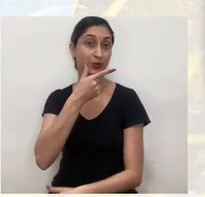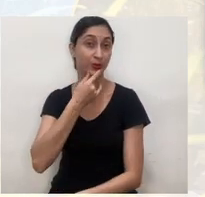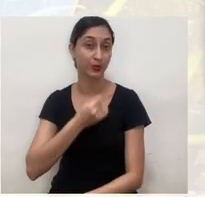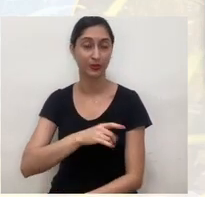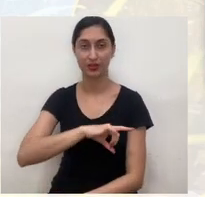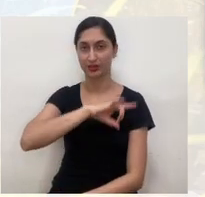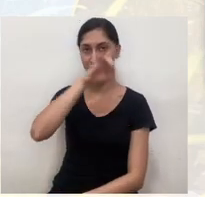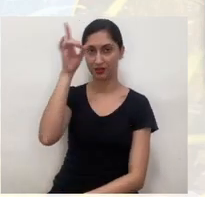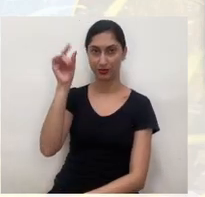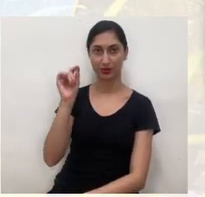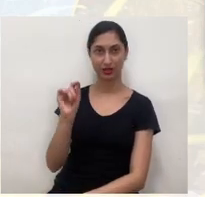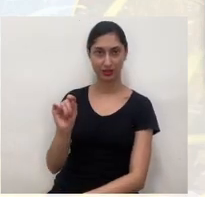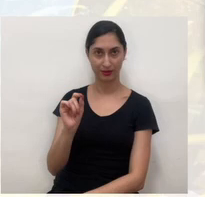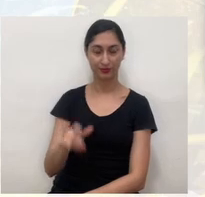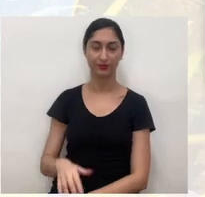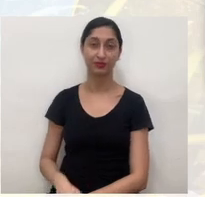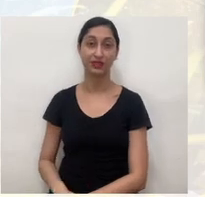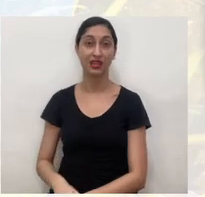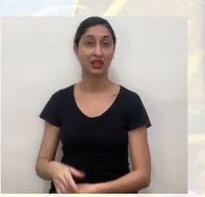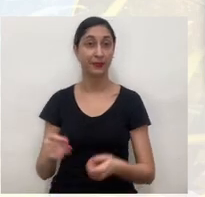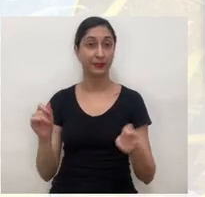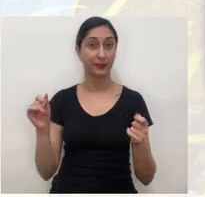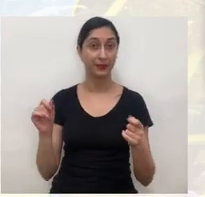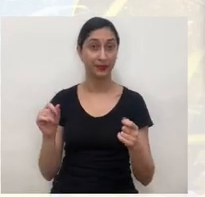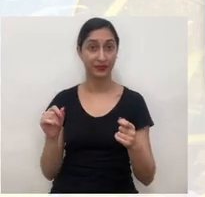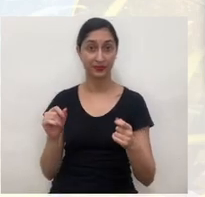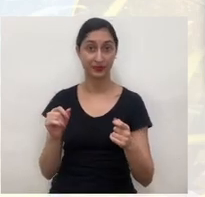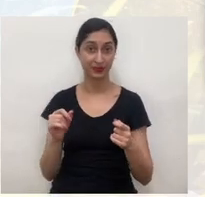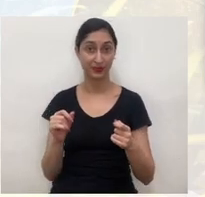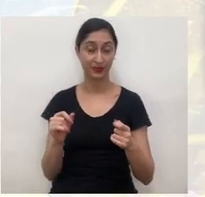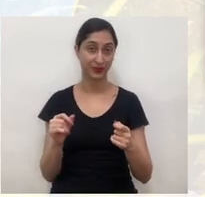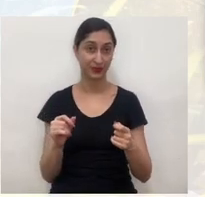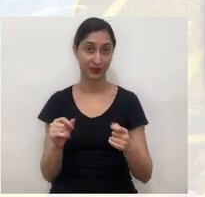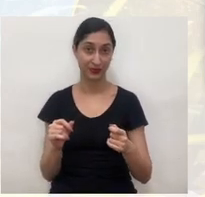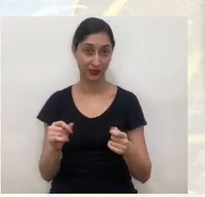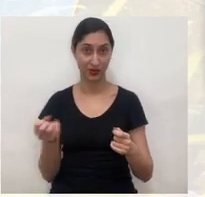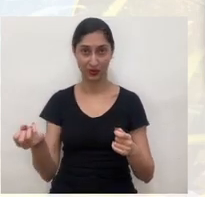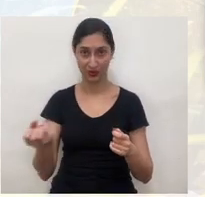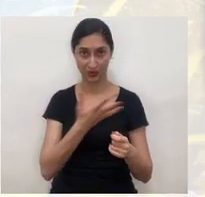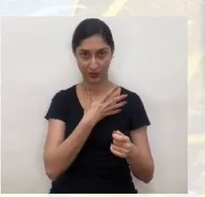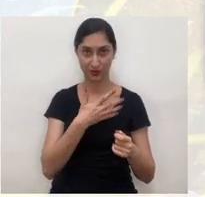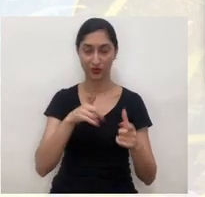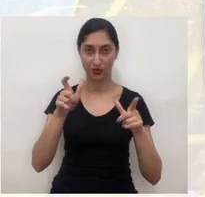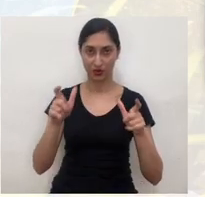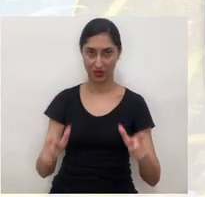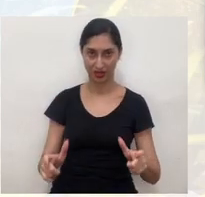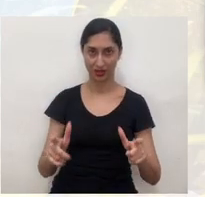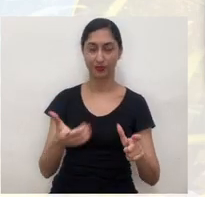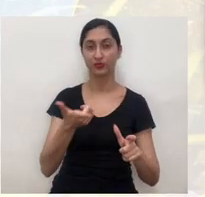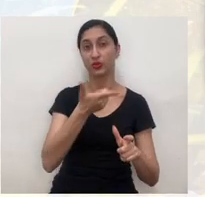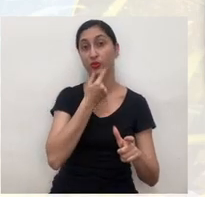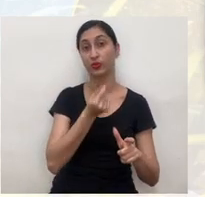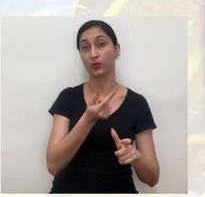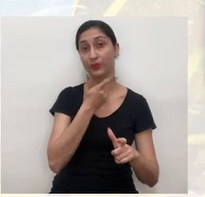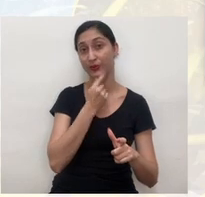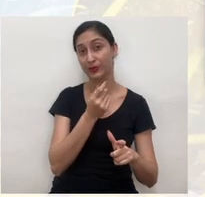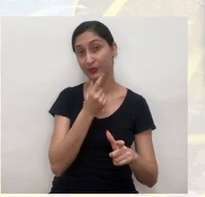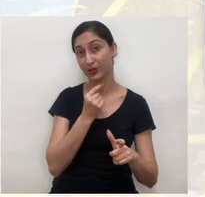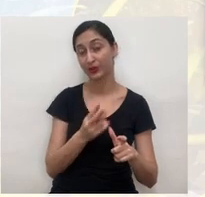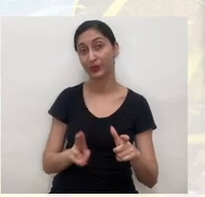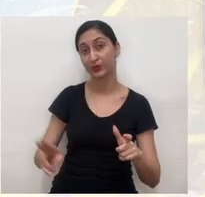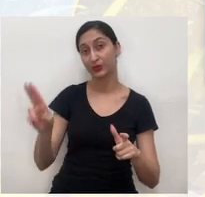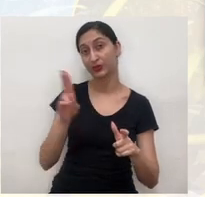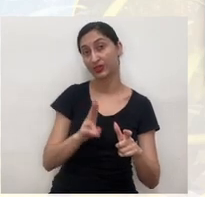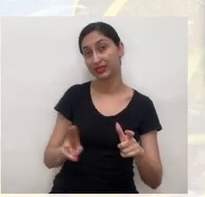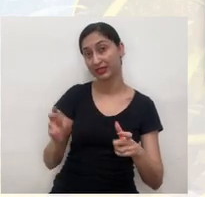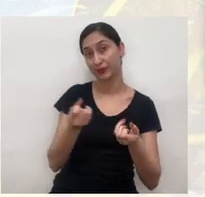para a vegetação desse novo parque, ele usou as plantas que se